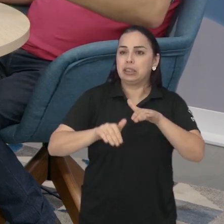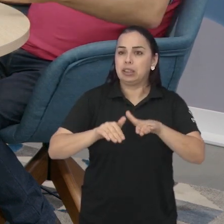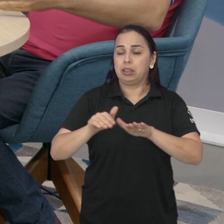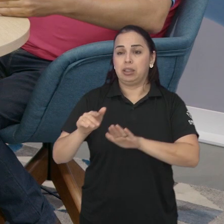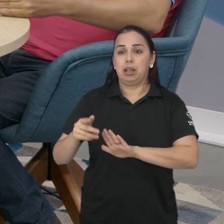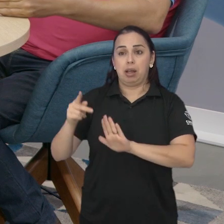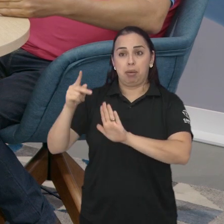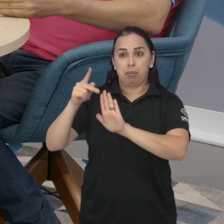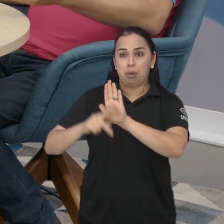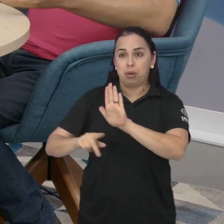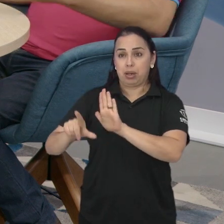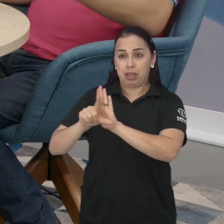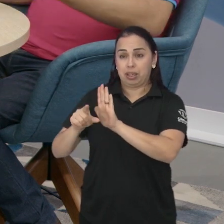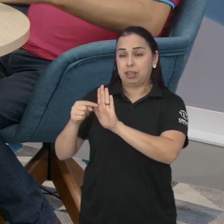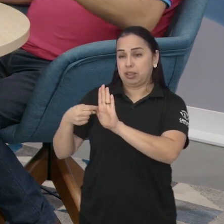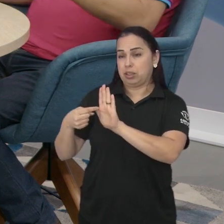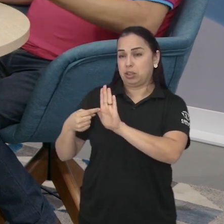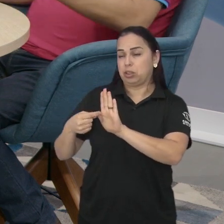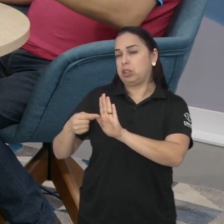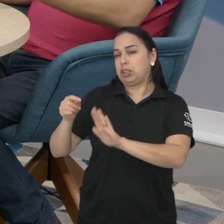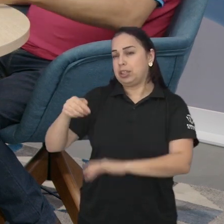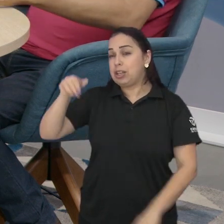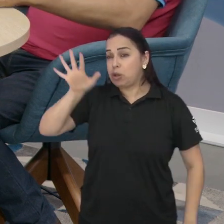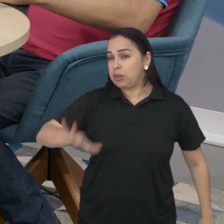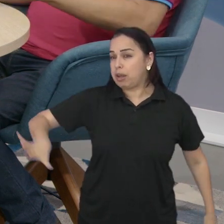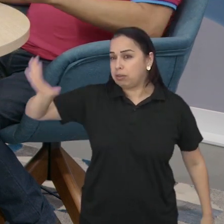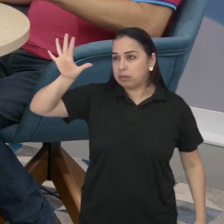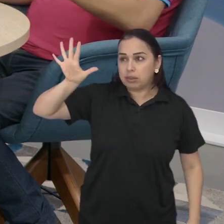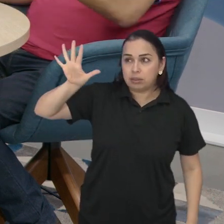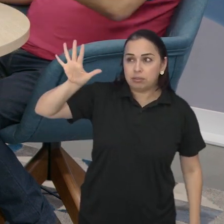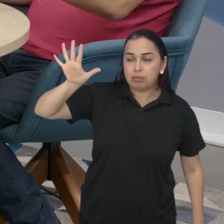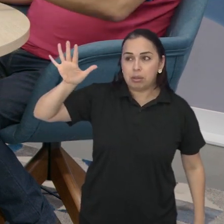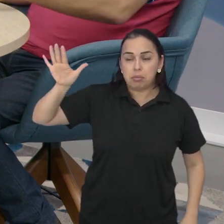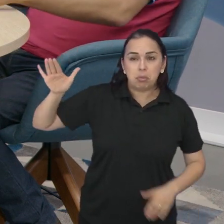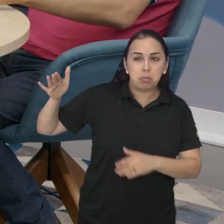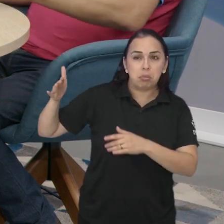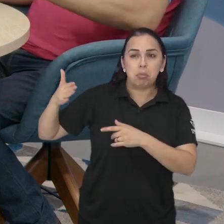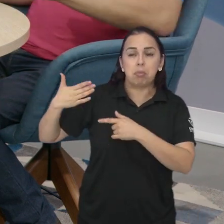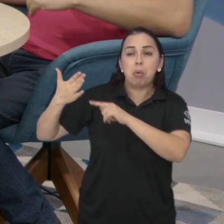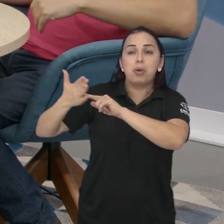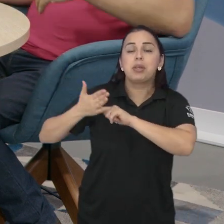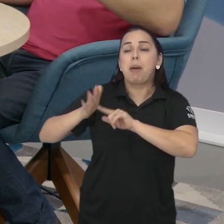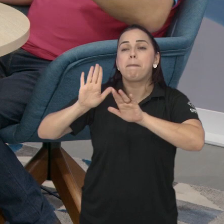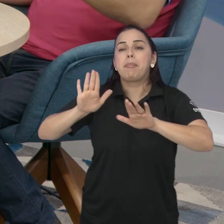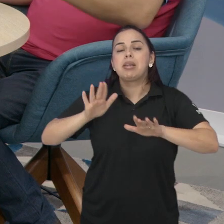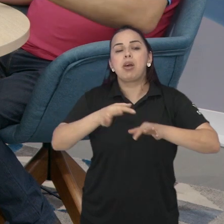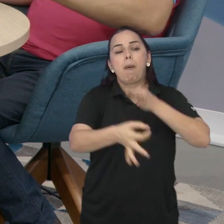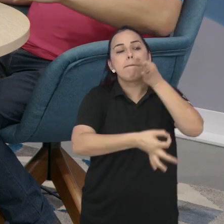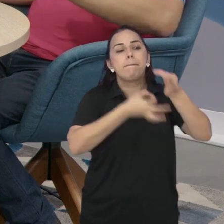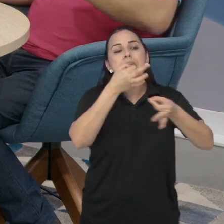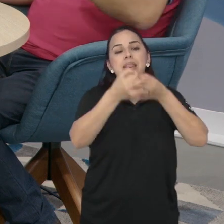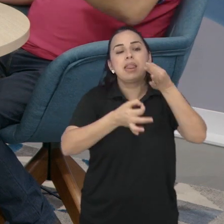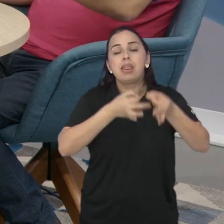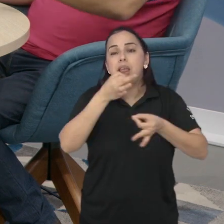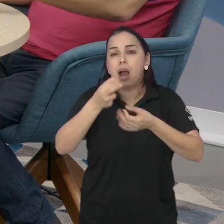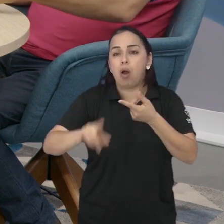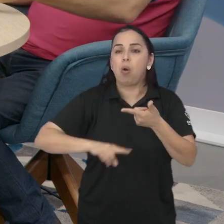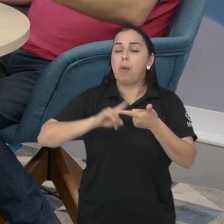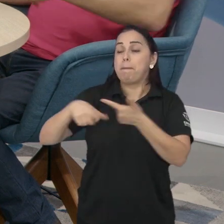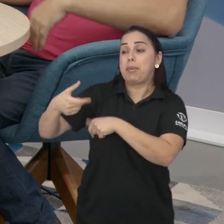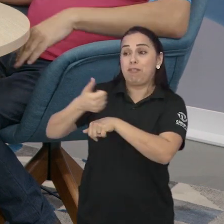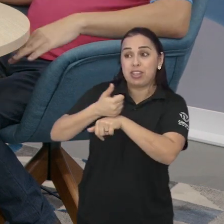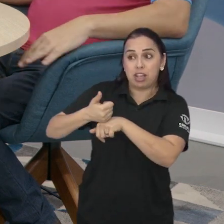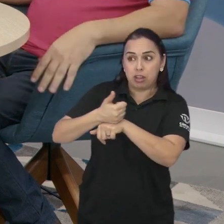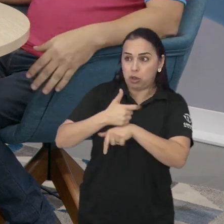política nacional foi nos dando essa sinalização, mas ouvindo o sujeito, ouvindo profissionais que